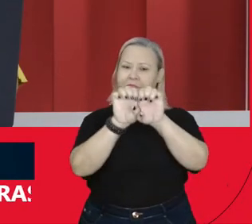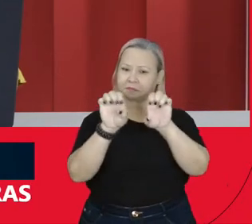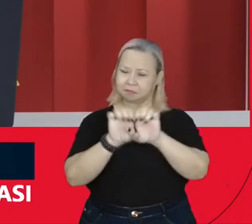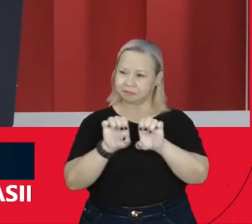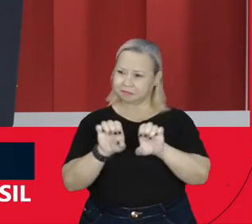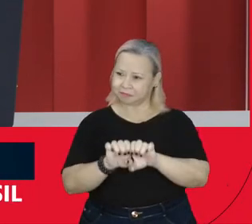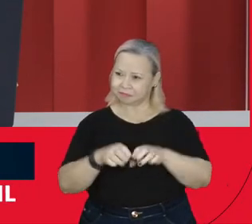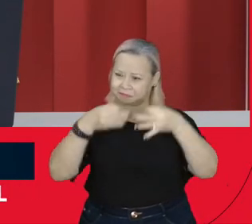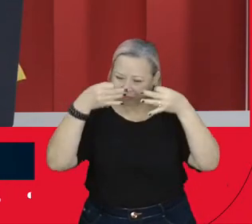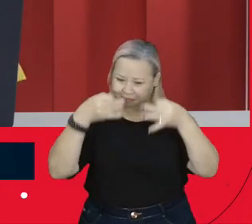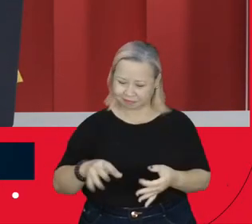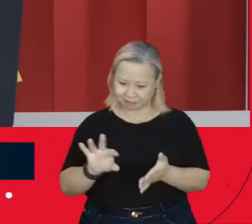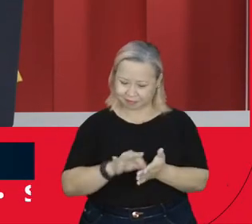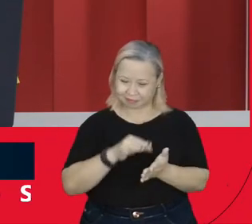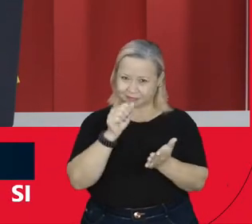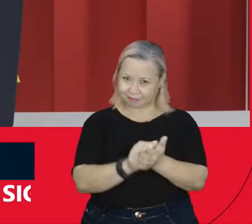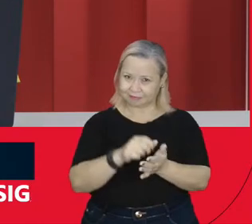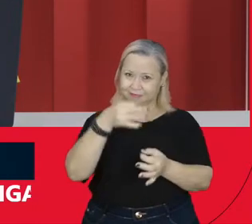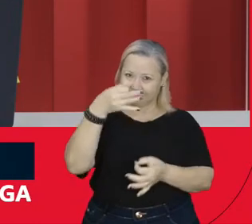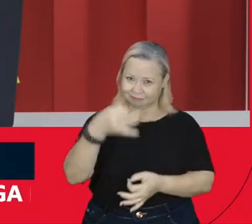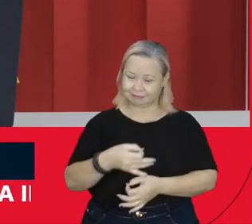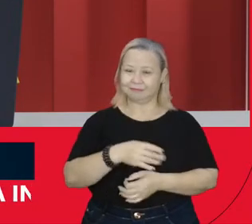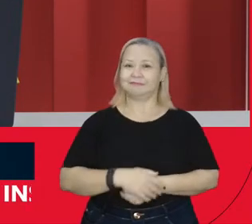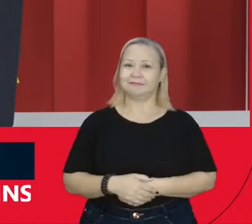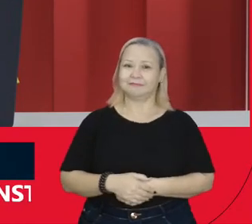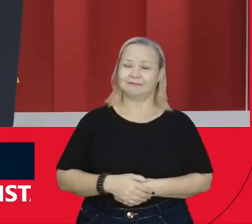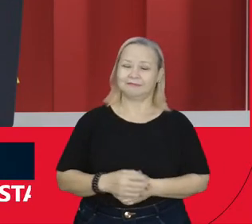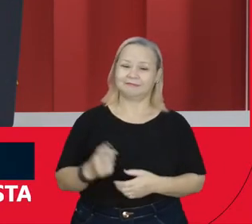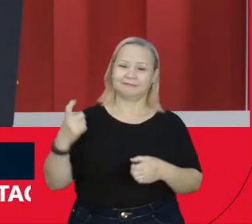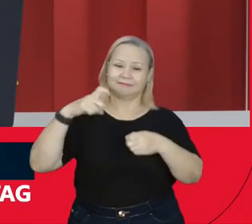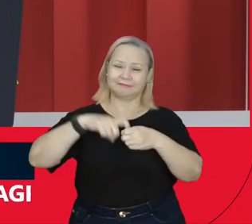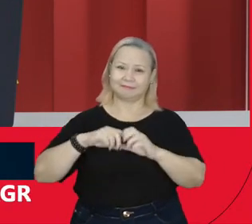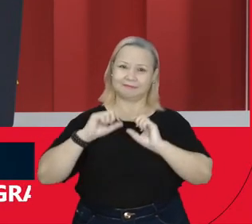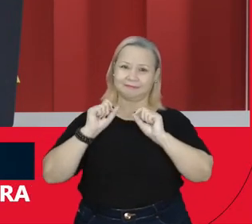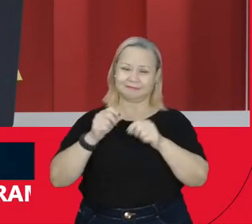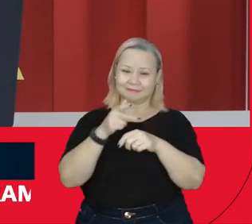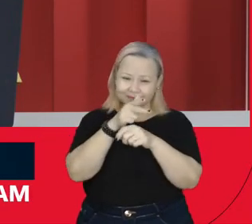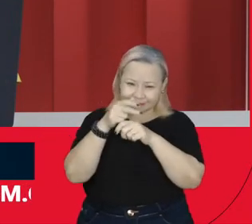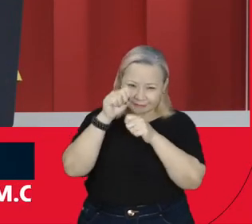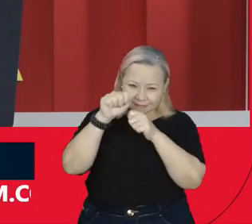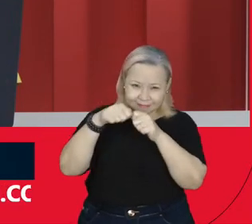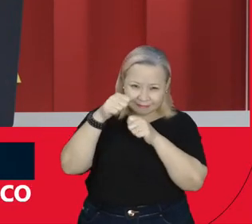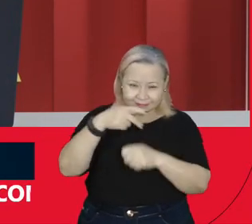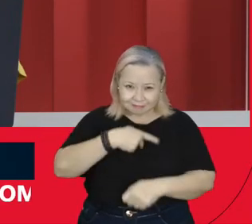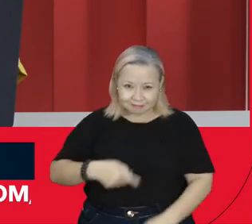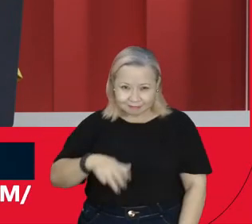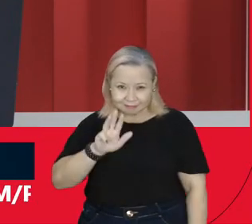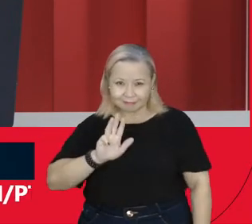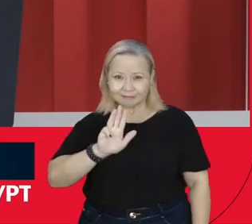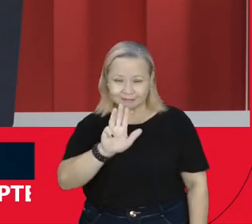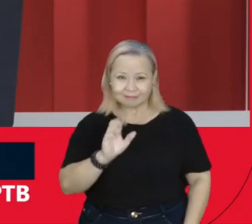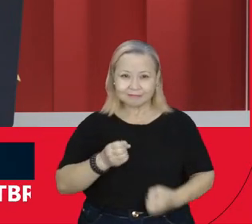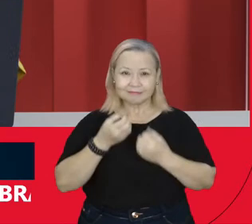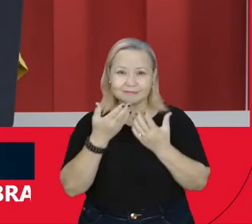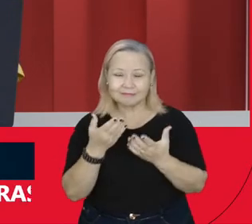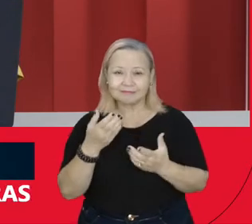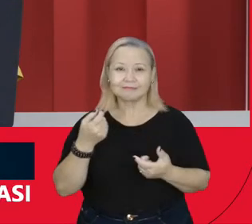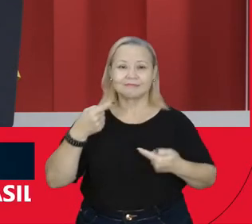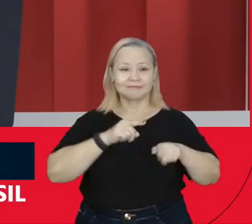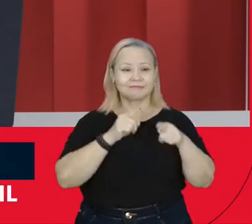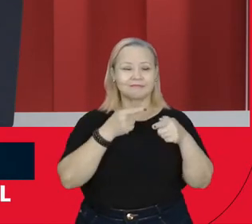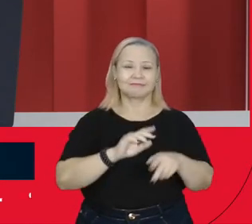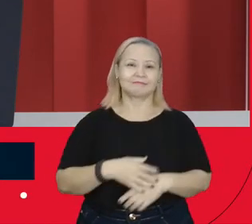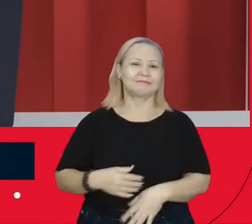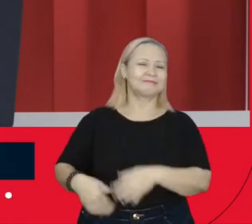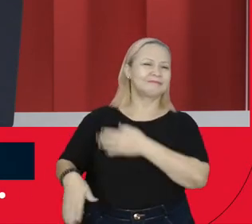né, com um cadastro consistente. A gente viu o resgate do vídeo do presidente Lula contando dos desafios. Ele já não era mais presidente